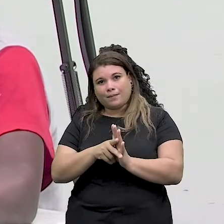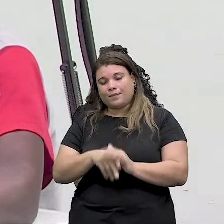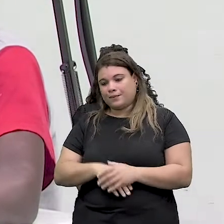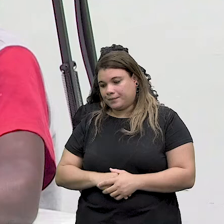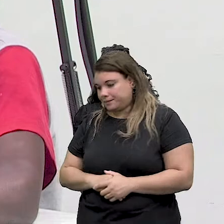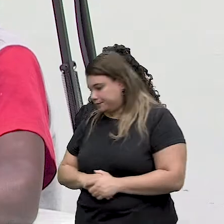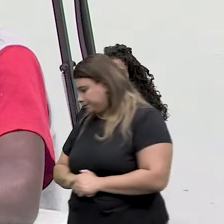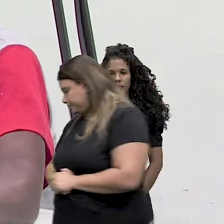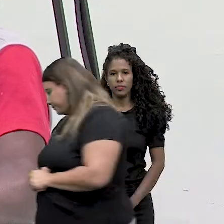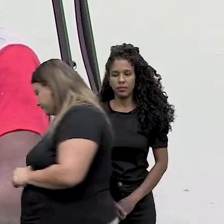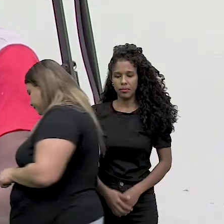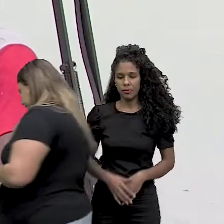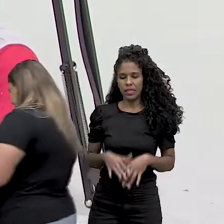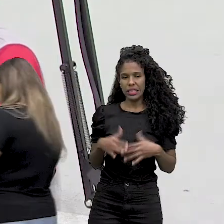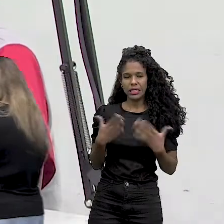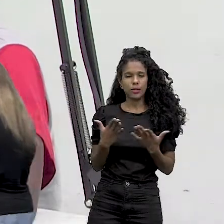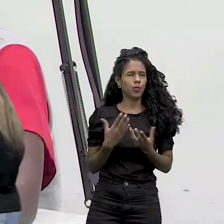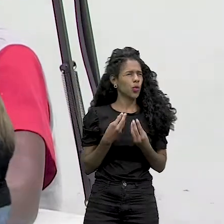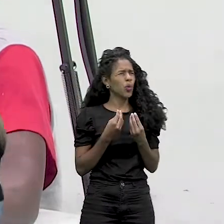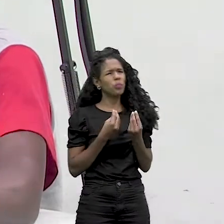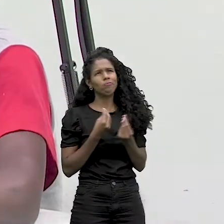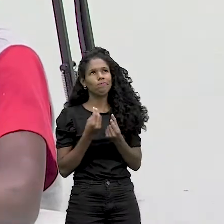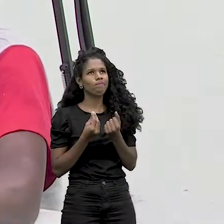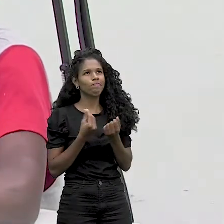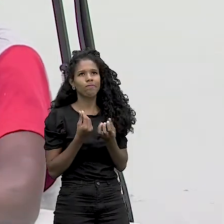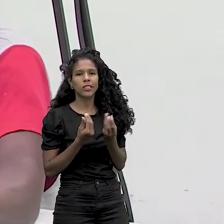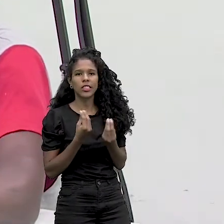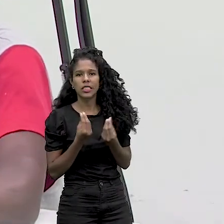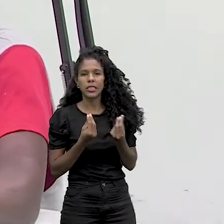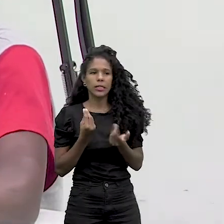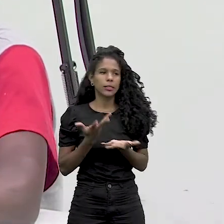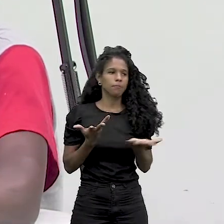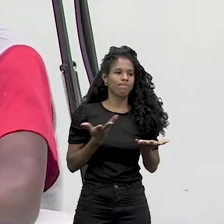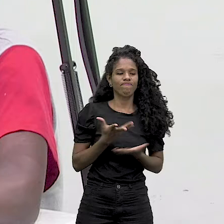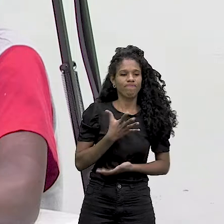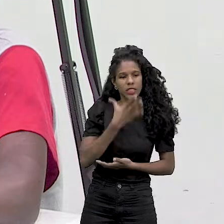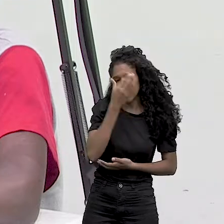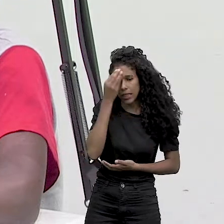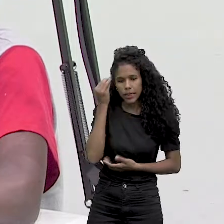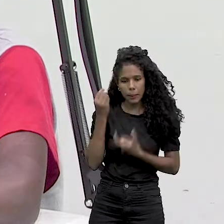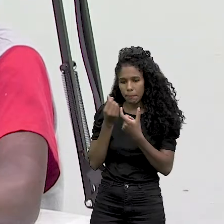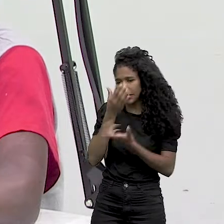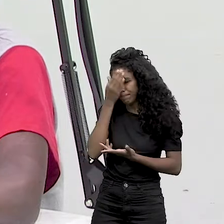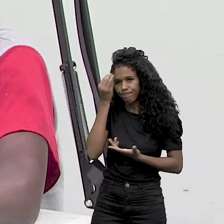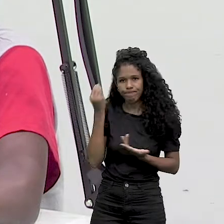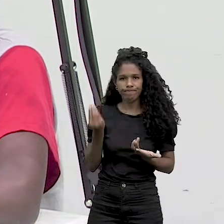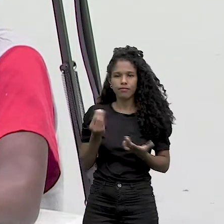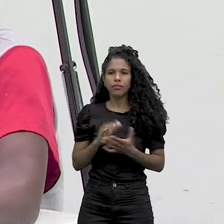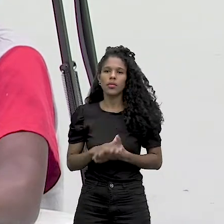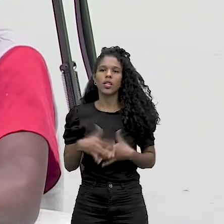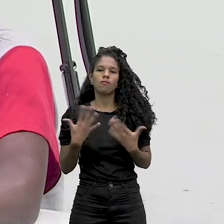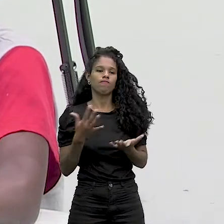como que fala uma coisa que é muito... Agora eu que perdi a palavra aqui. Não é tabu,